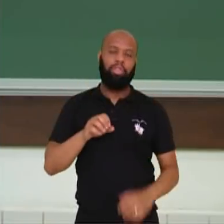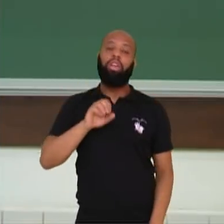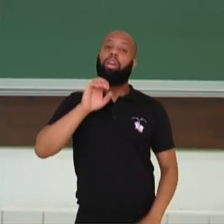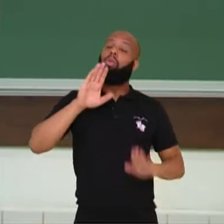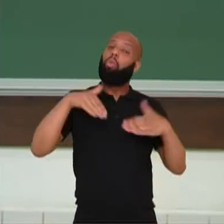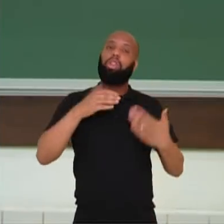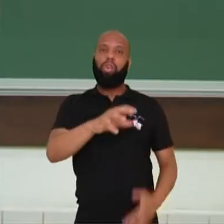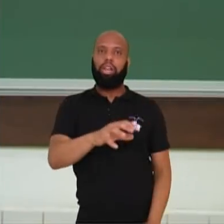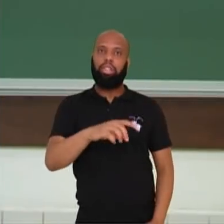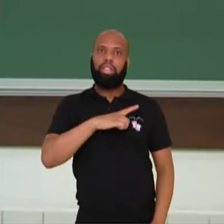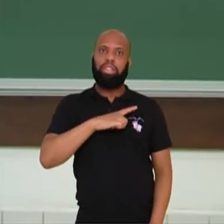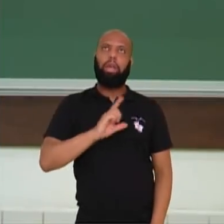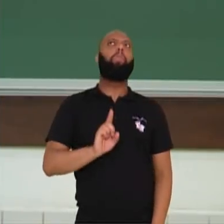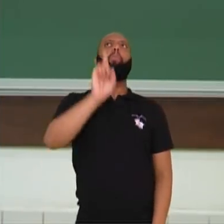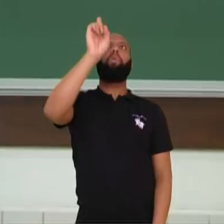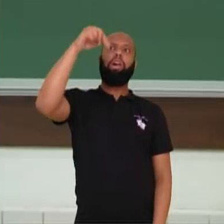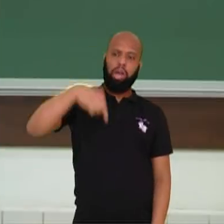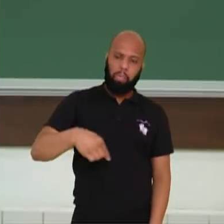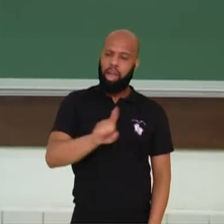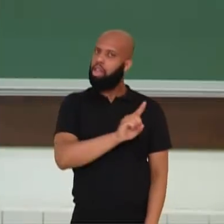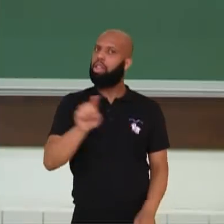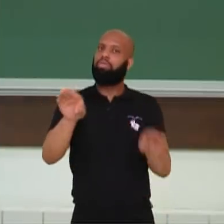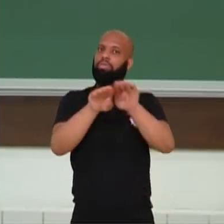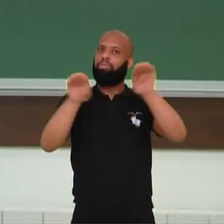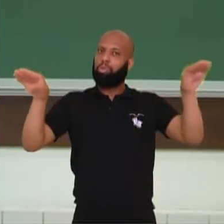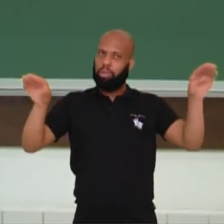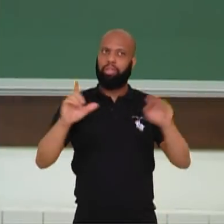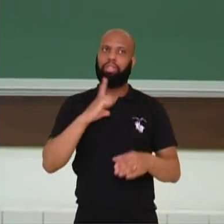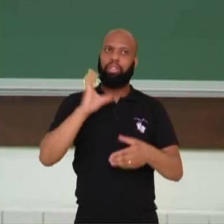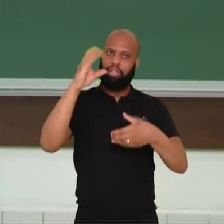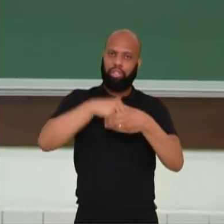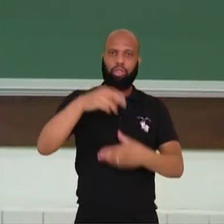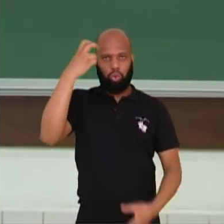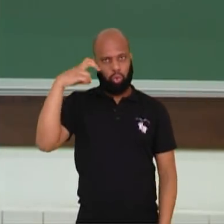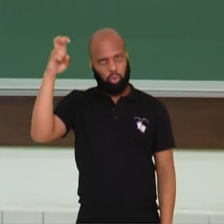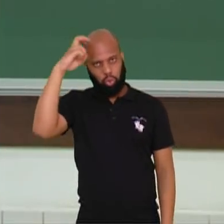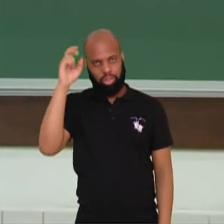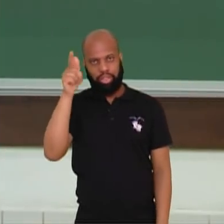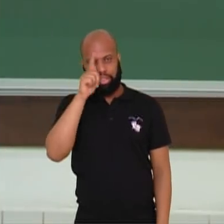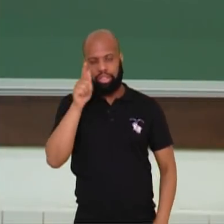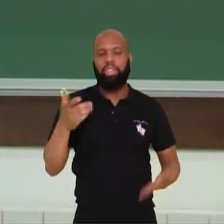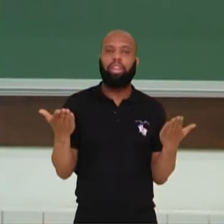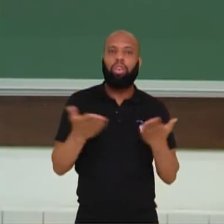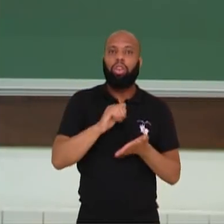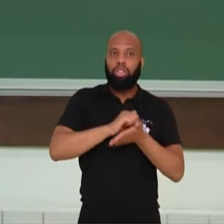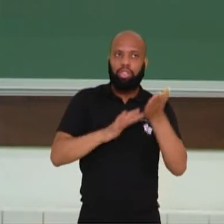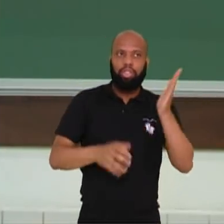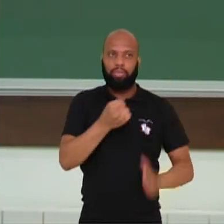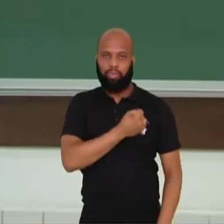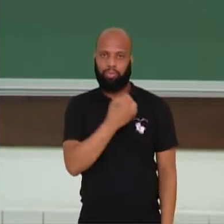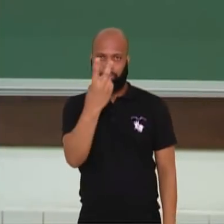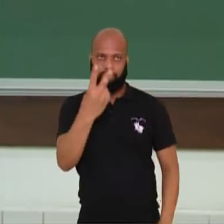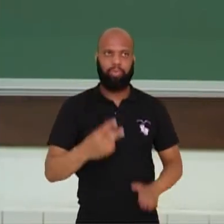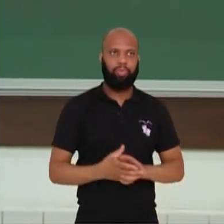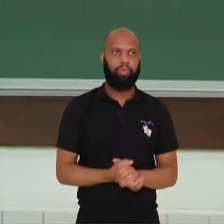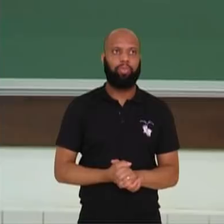muito ao céu, nem muito à terra. Isso era parte da cultura grega. Ok, vamos adiante para a atividade número 2.